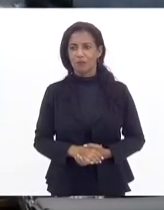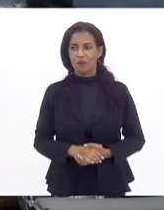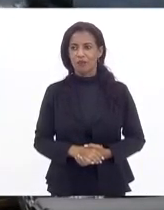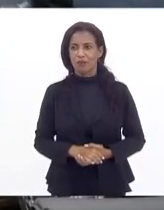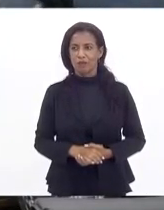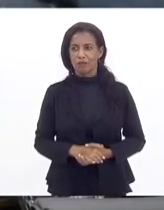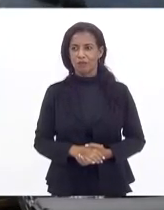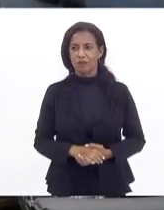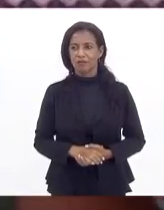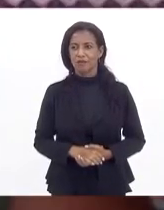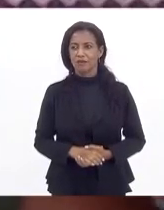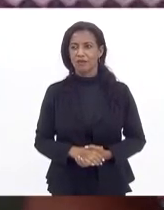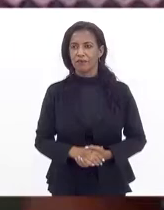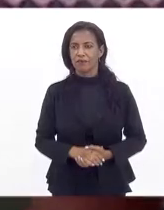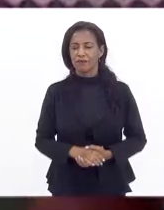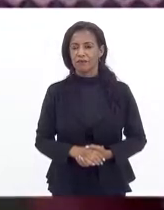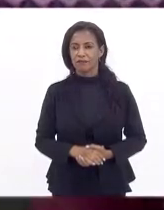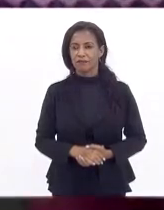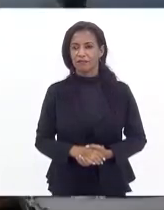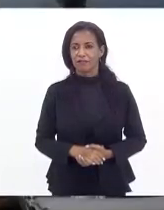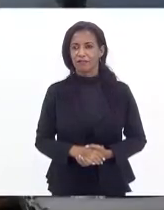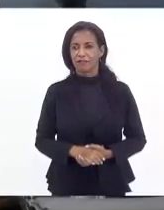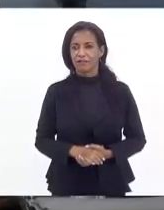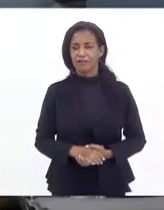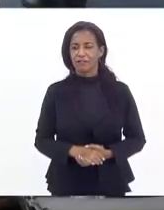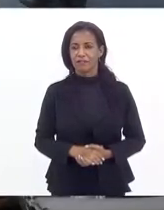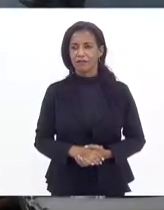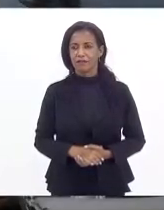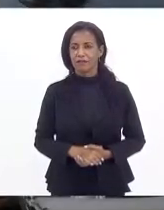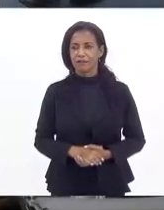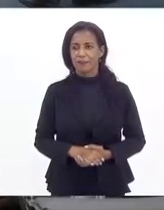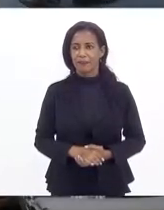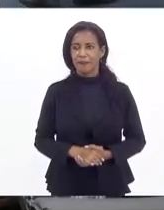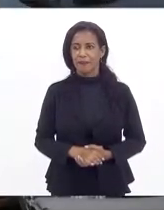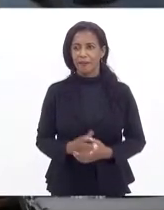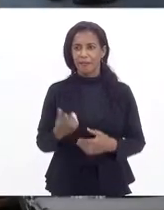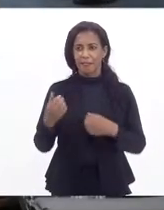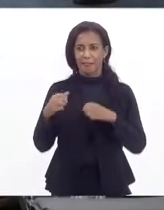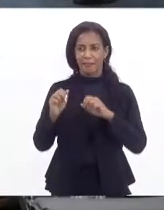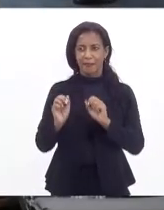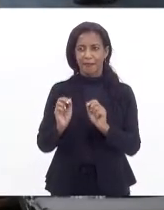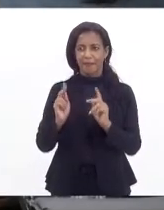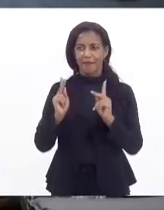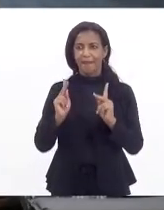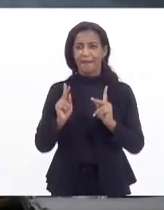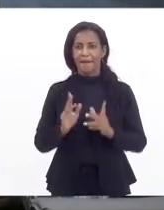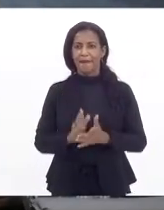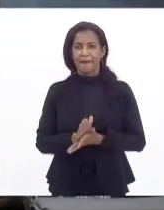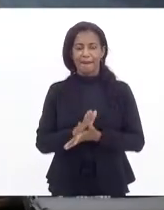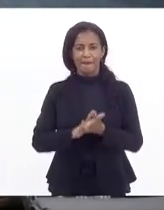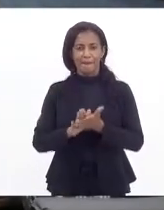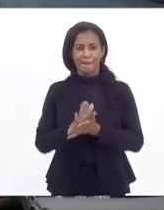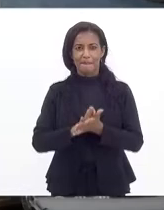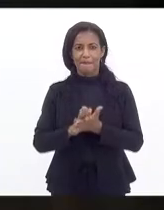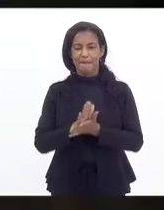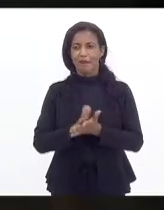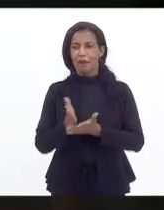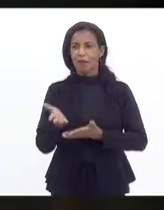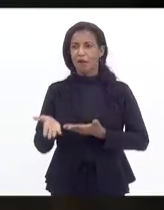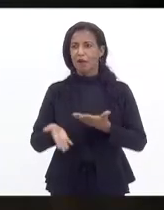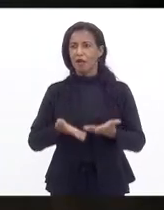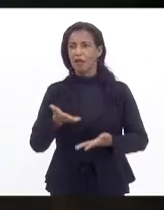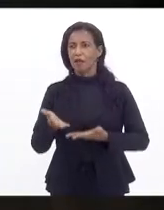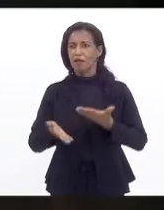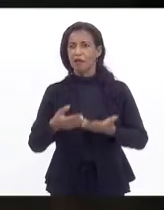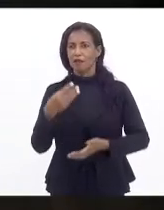Presidente. Deputada Mônica também quer ser coautora, deputada? Ok. Eu estou rindo. Nada mais a tratar na